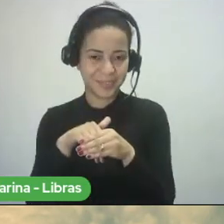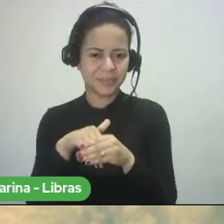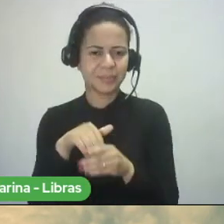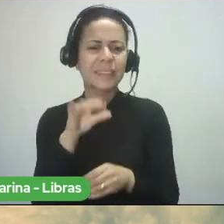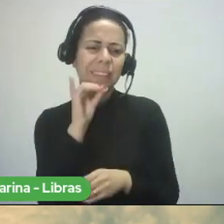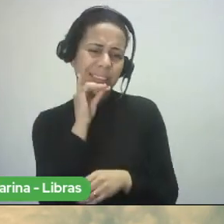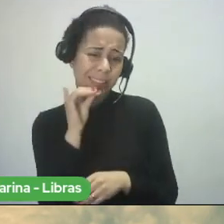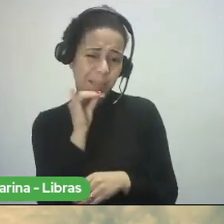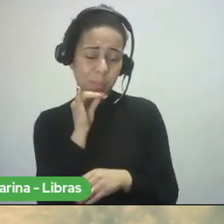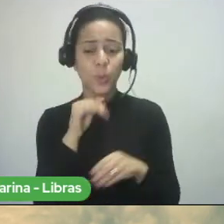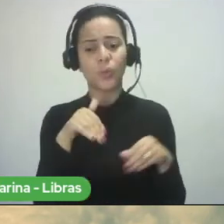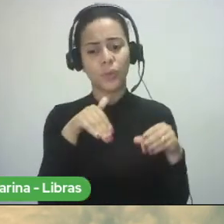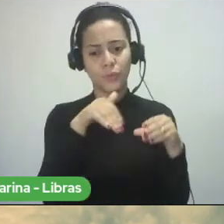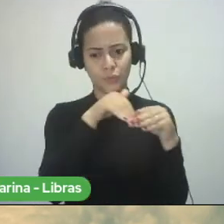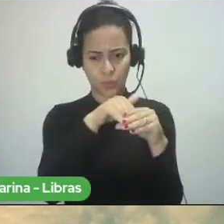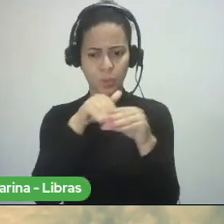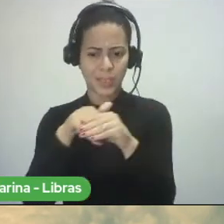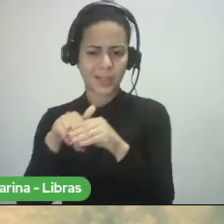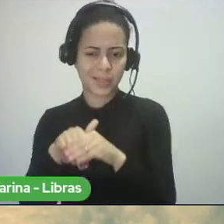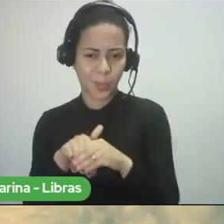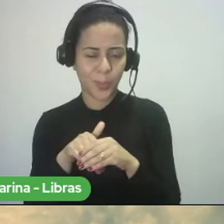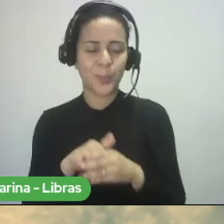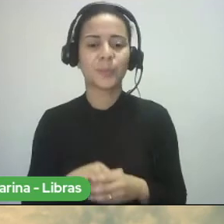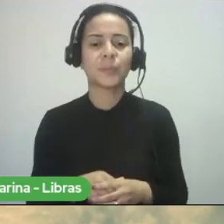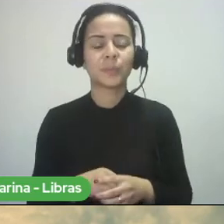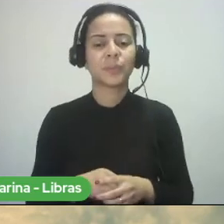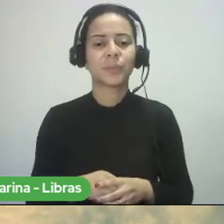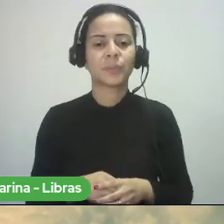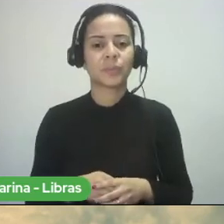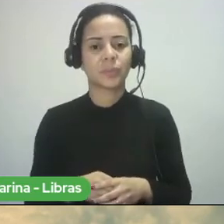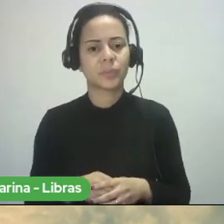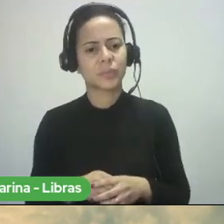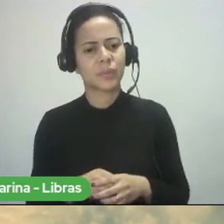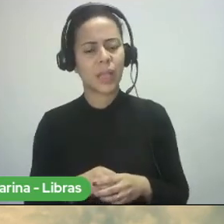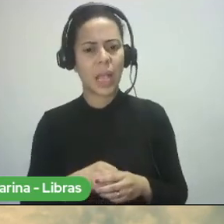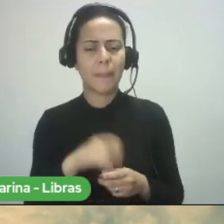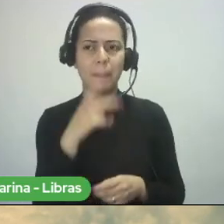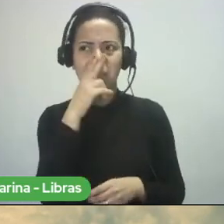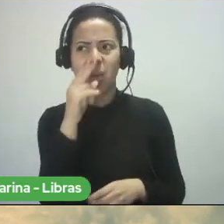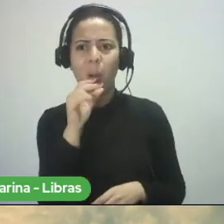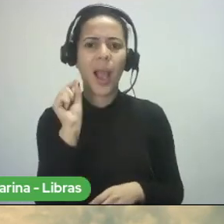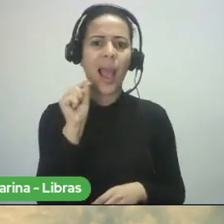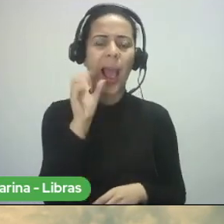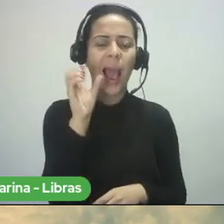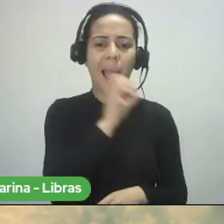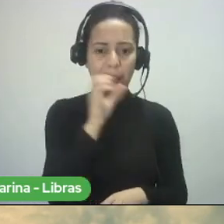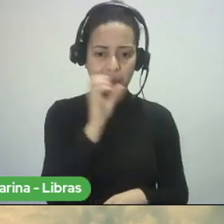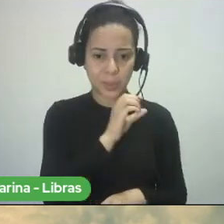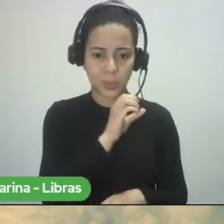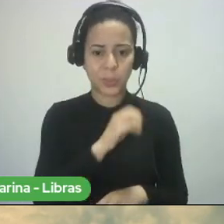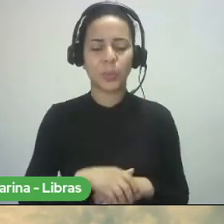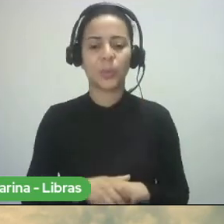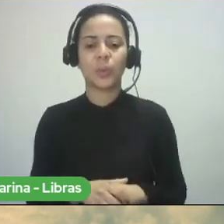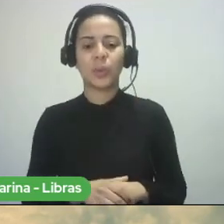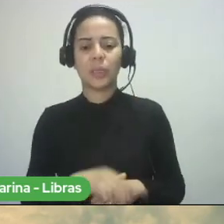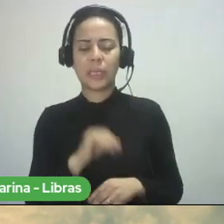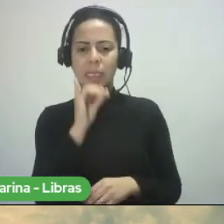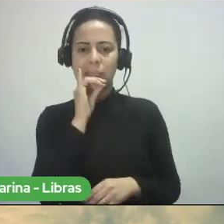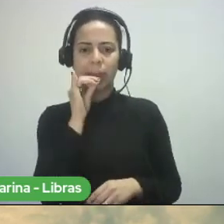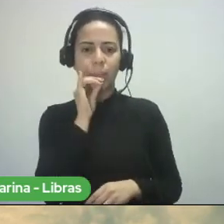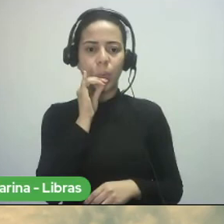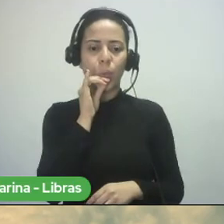de votação com muito rápida, né? Por exemplo, vamos decidir o nome do